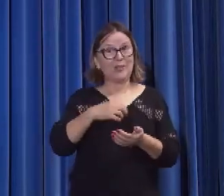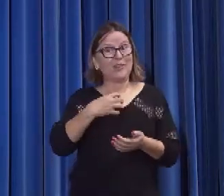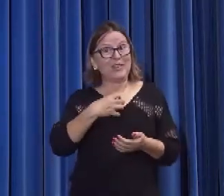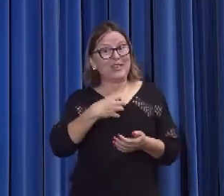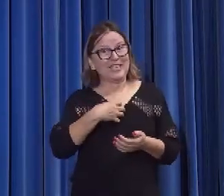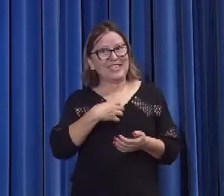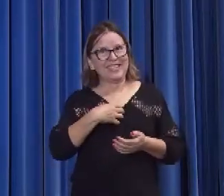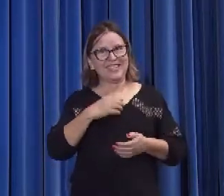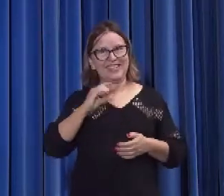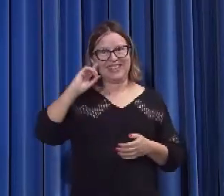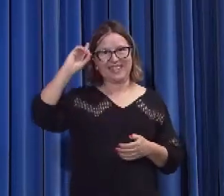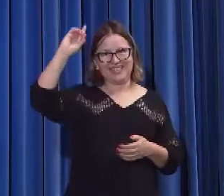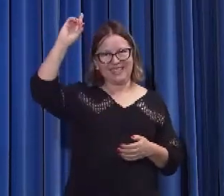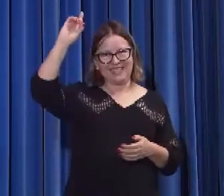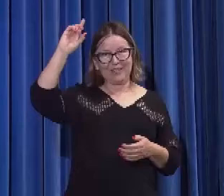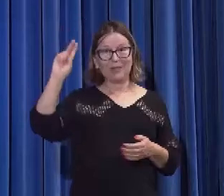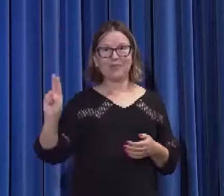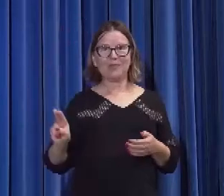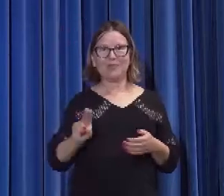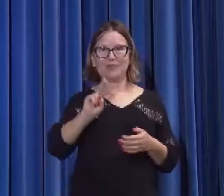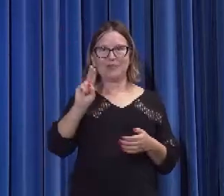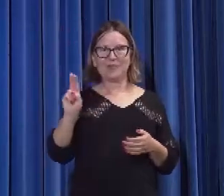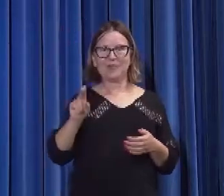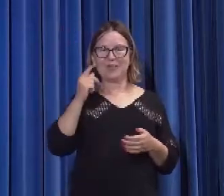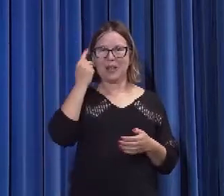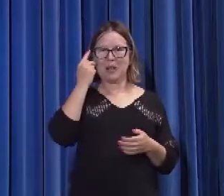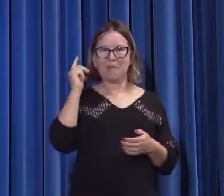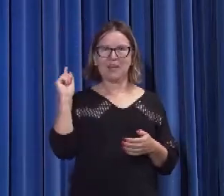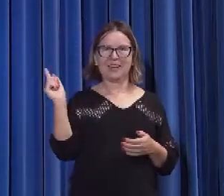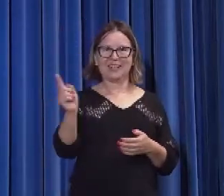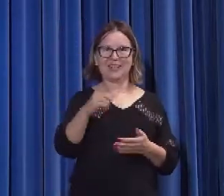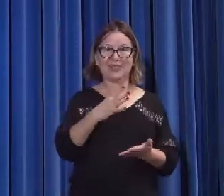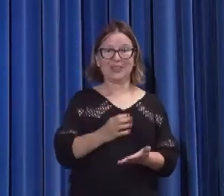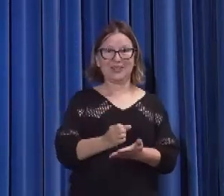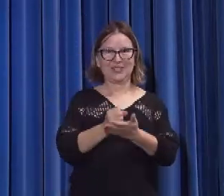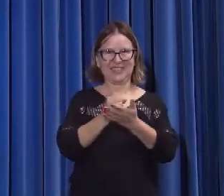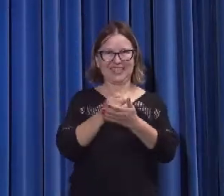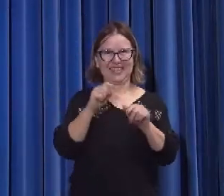sustentar enquanto estivermos aqui nesse planeta Terra.